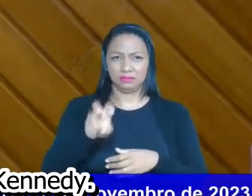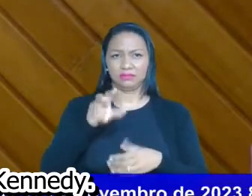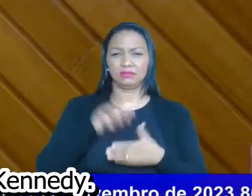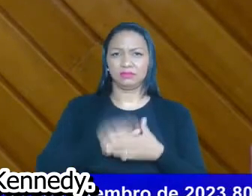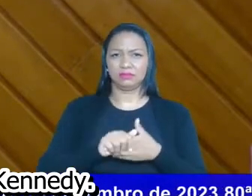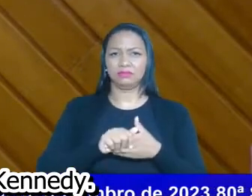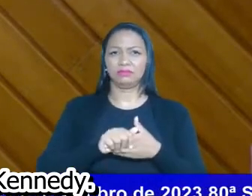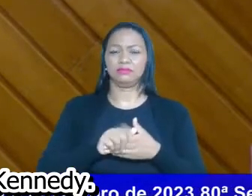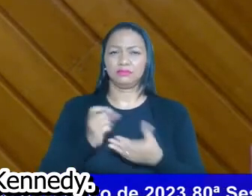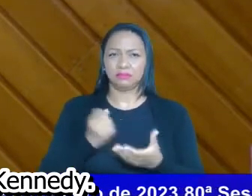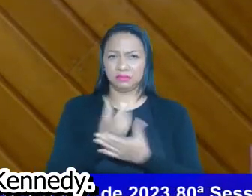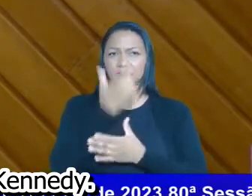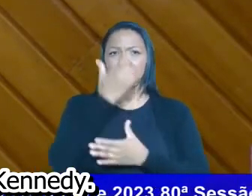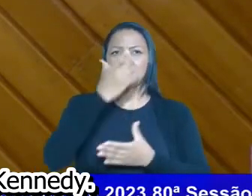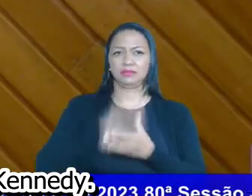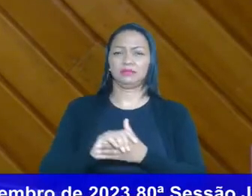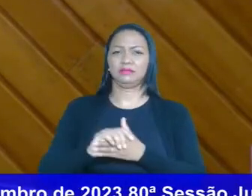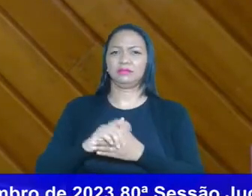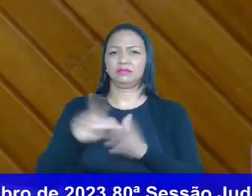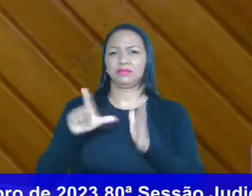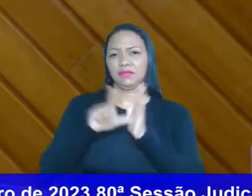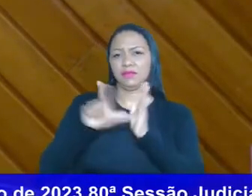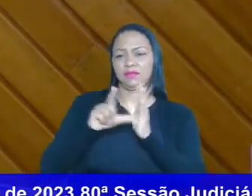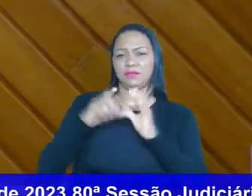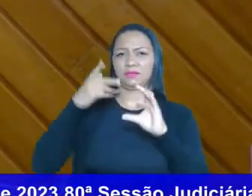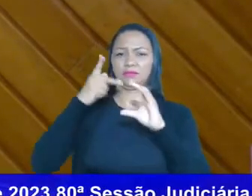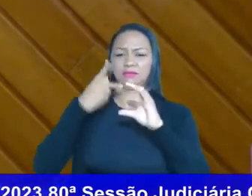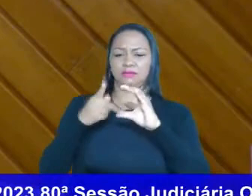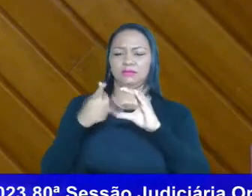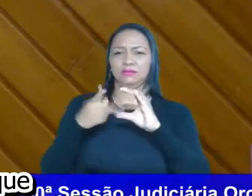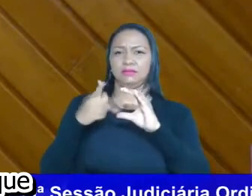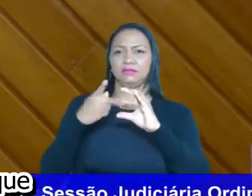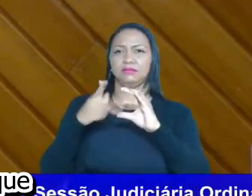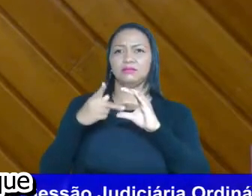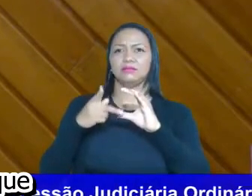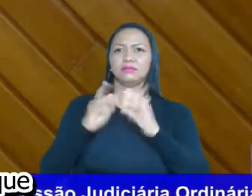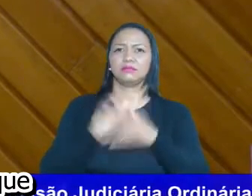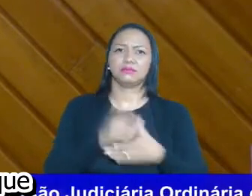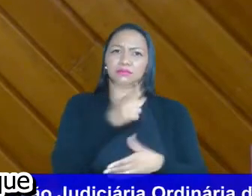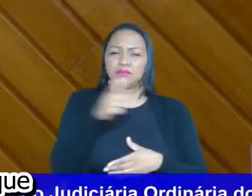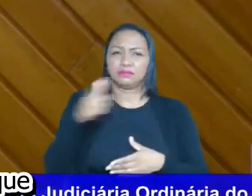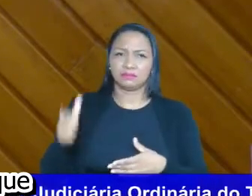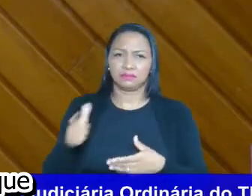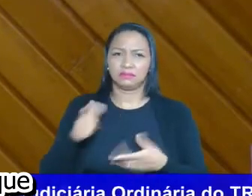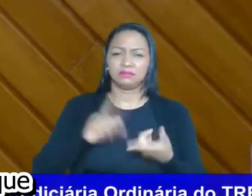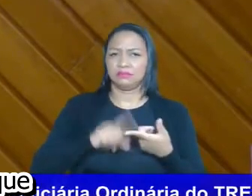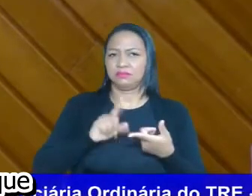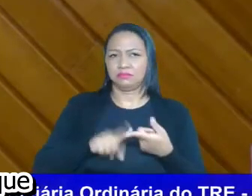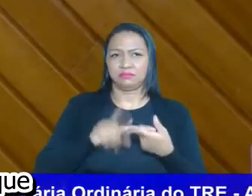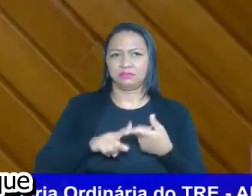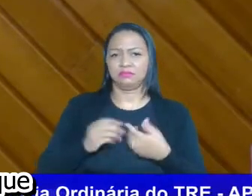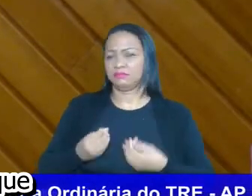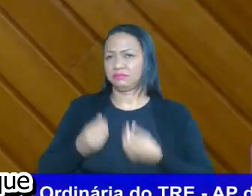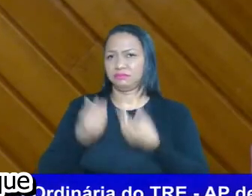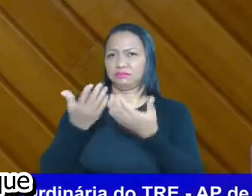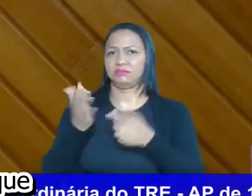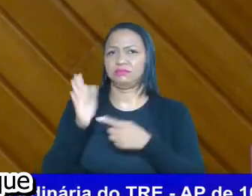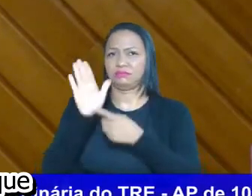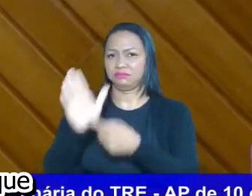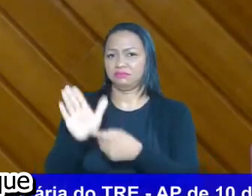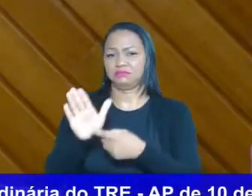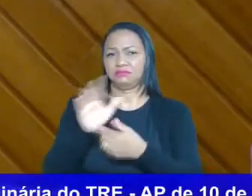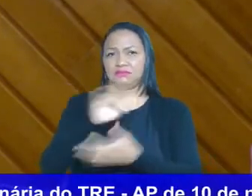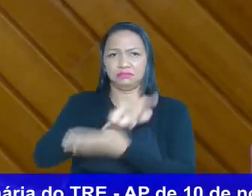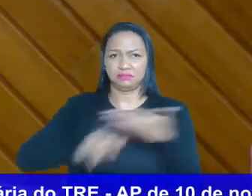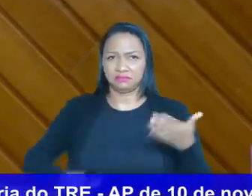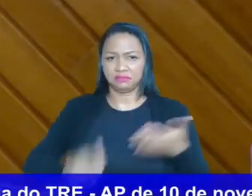a uma compra na Center Kennedy, não foi também apresentado o documento